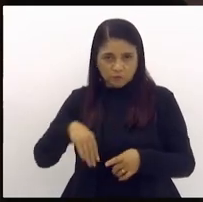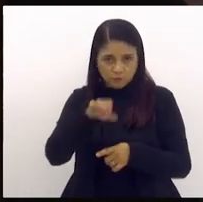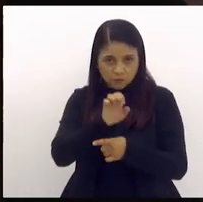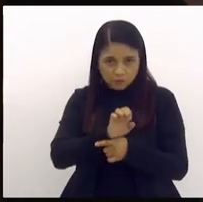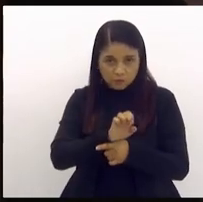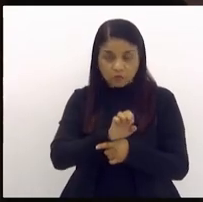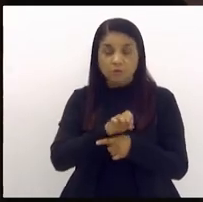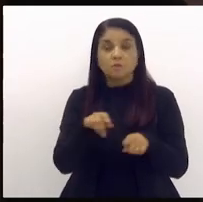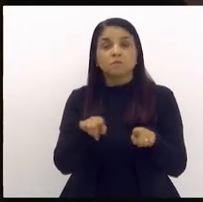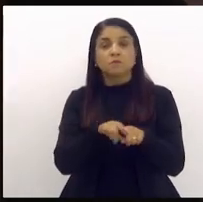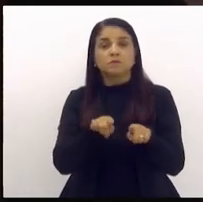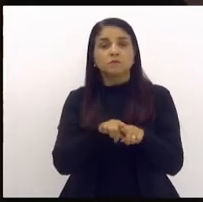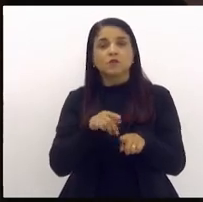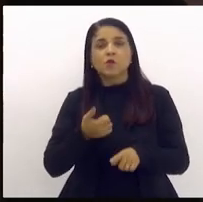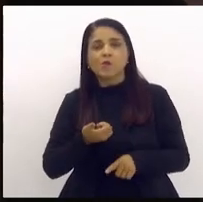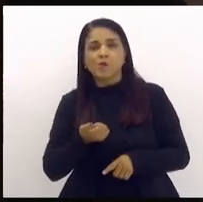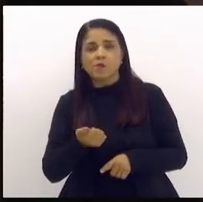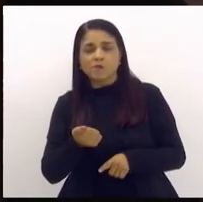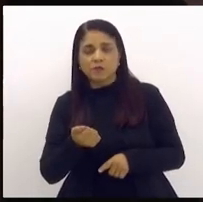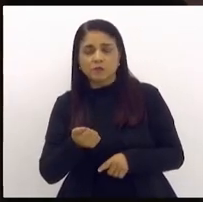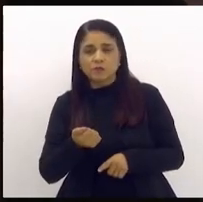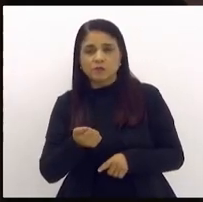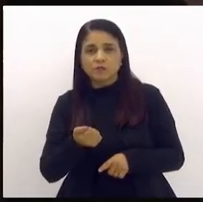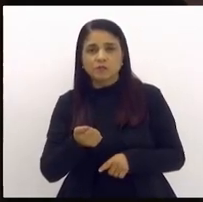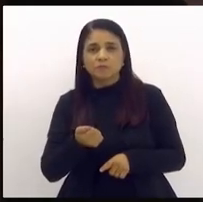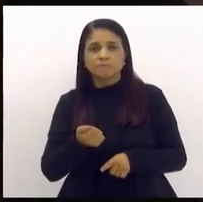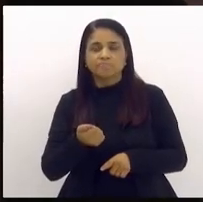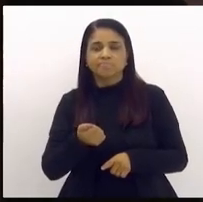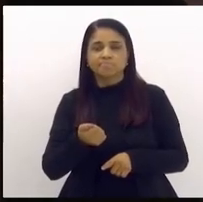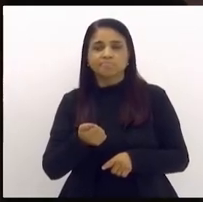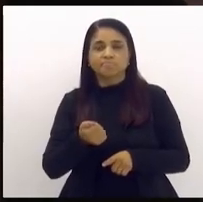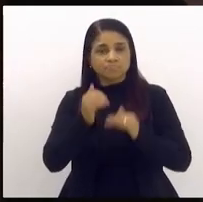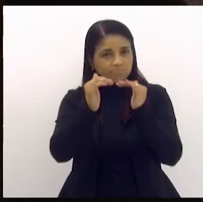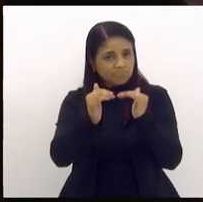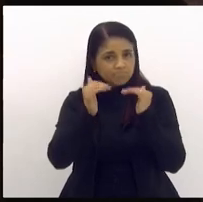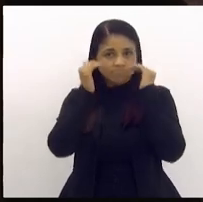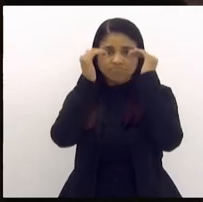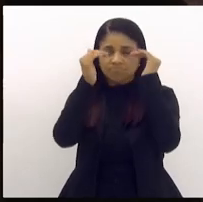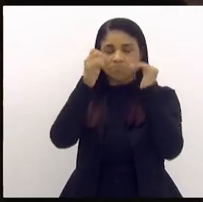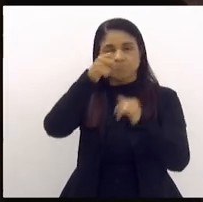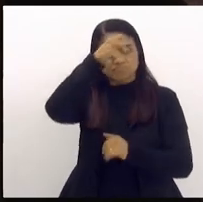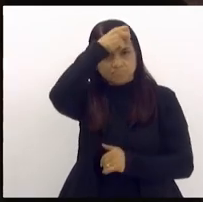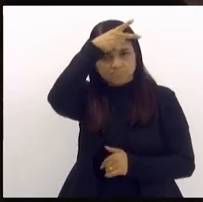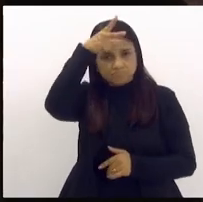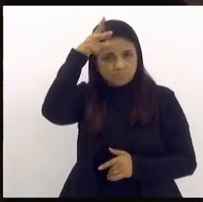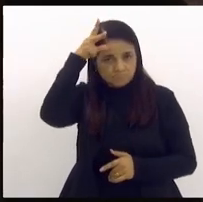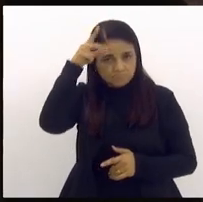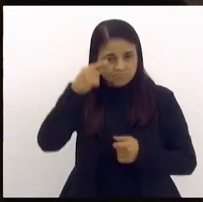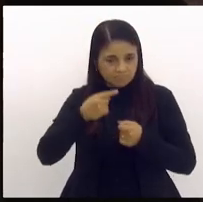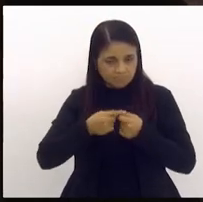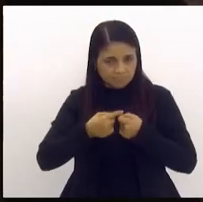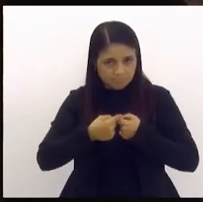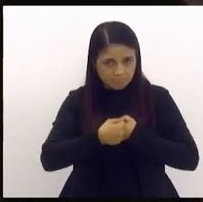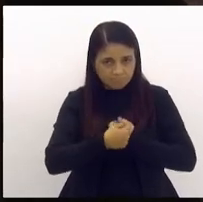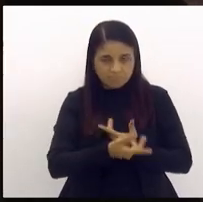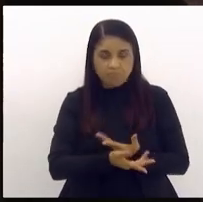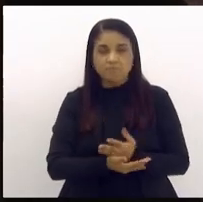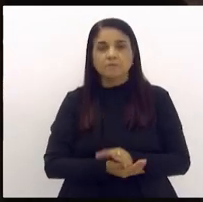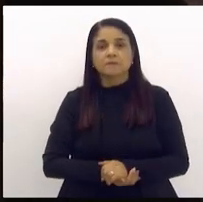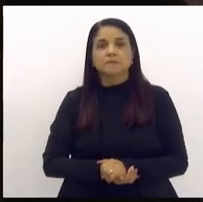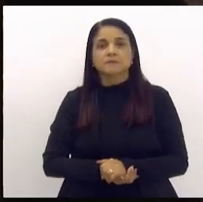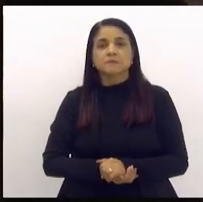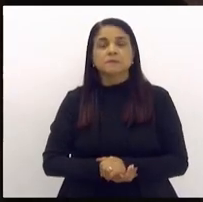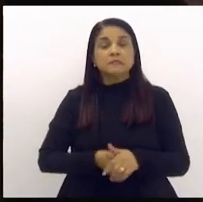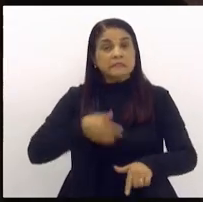sobretudo, covardias na ponta por autoridades municipais. Então, graças a